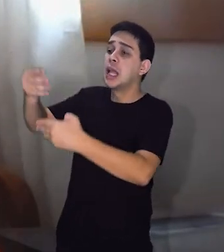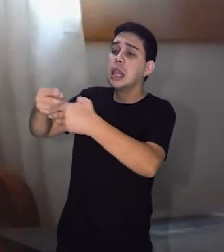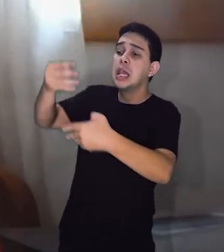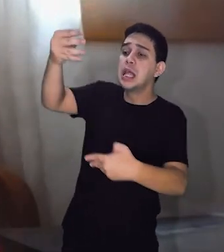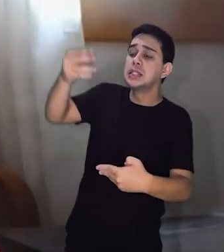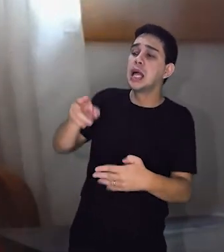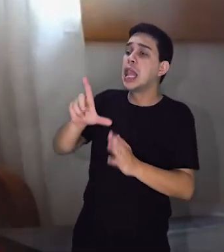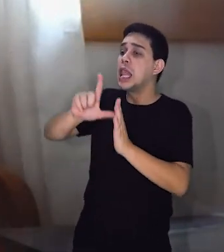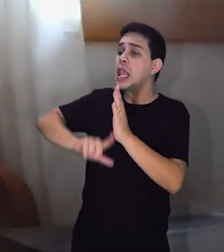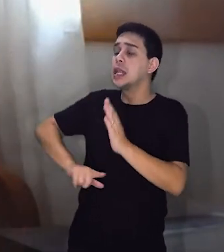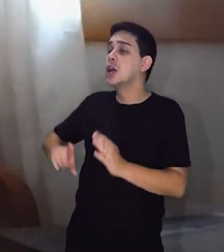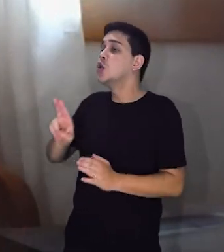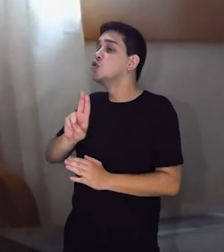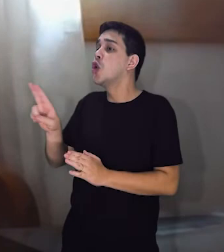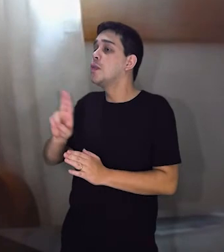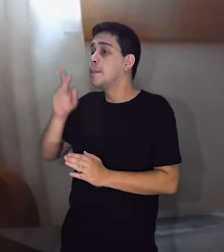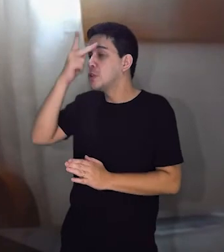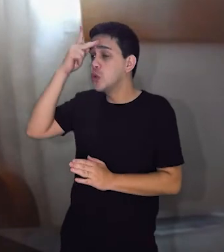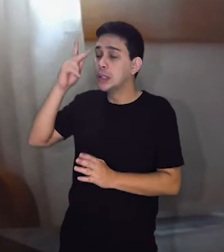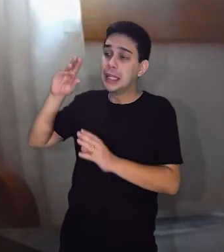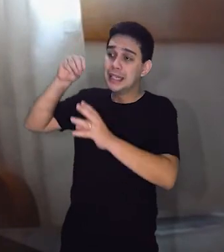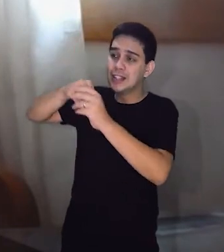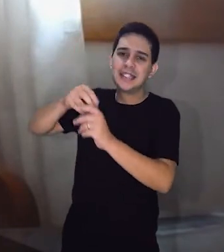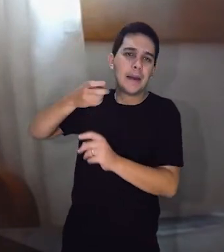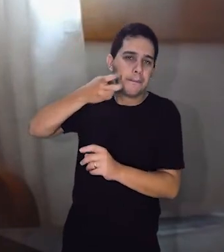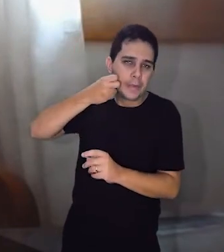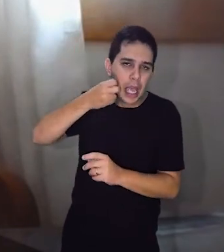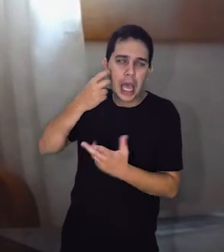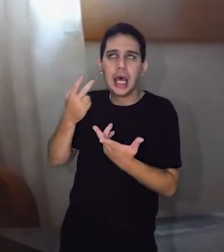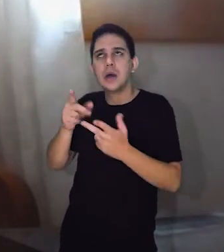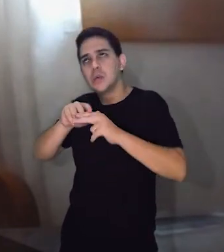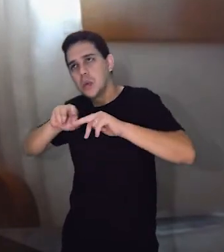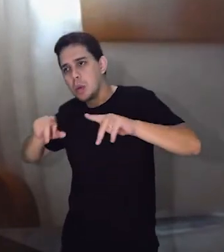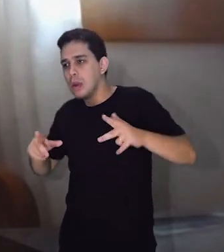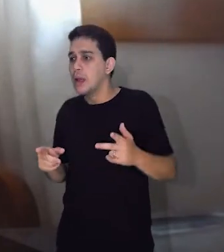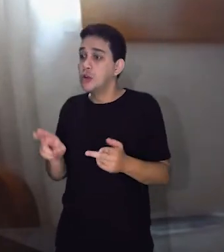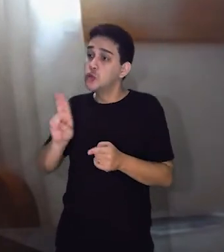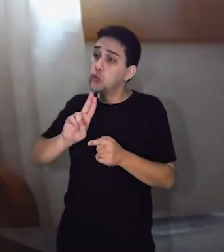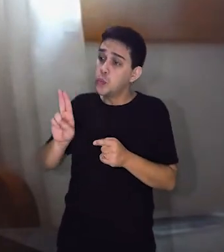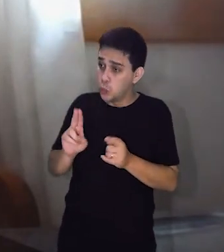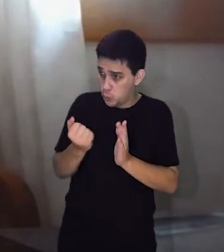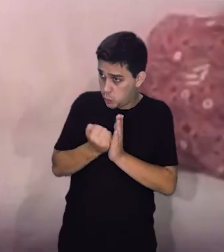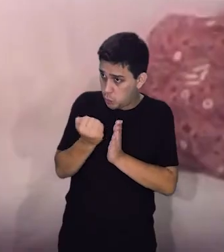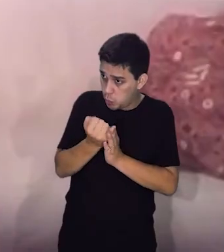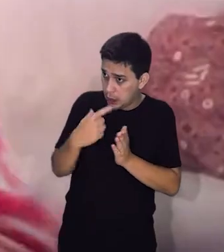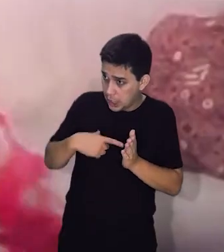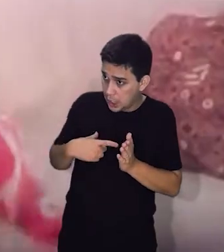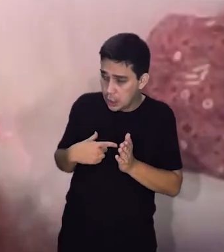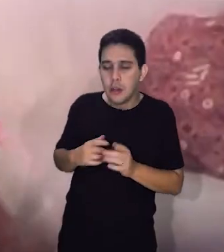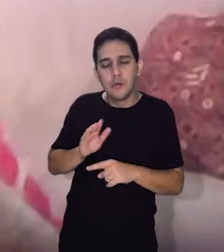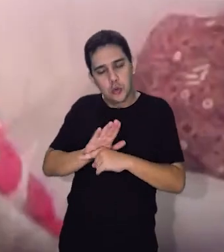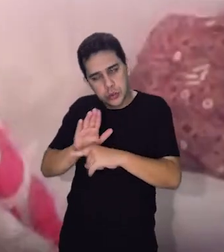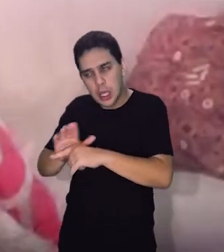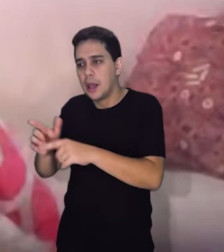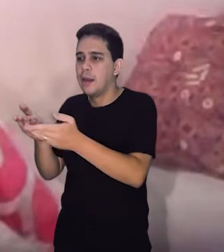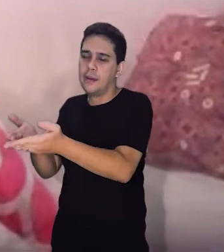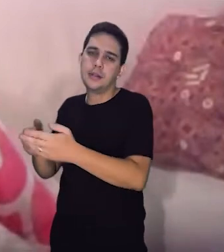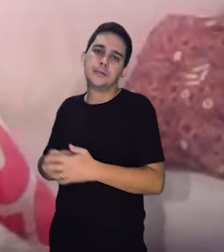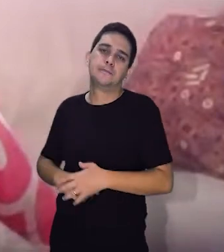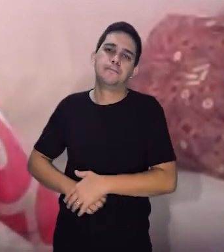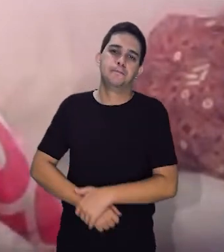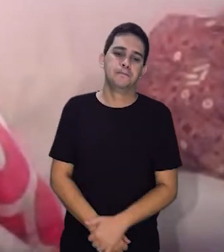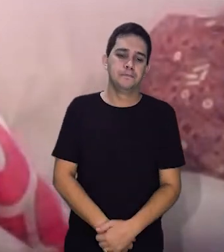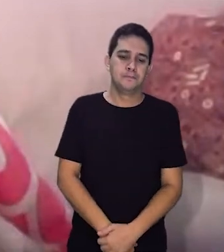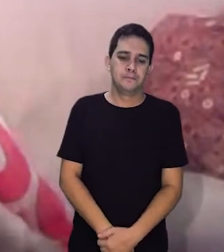ali estão institucionalizadas para que elas tenham acesso a toda a sua documentação. Porque o que acontece, né? É